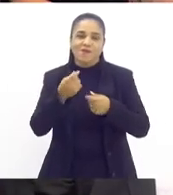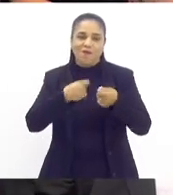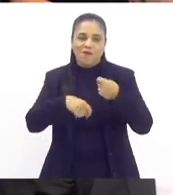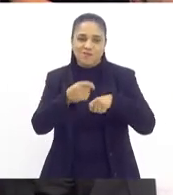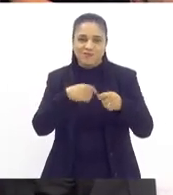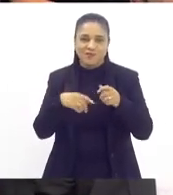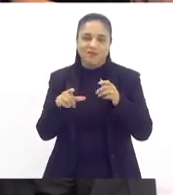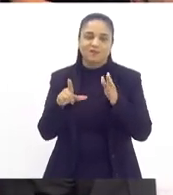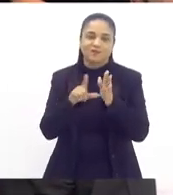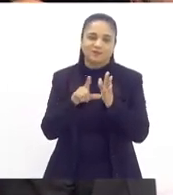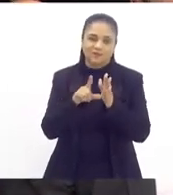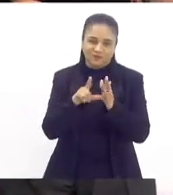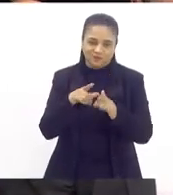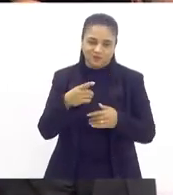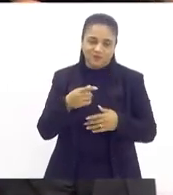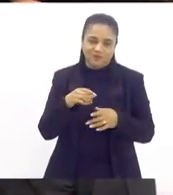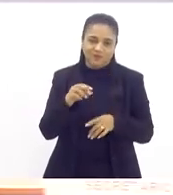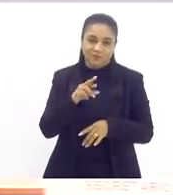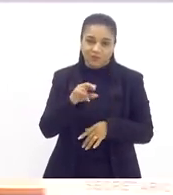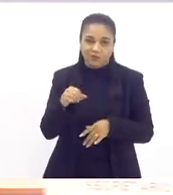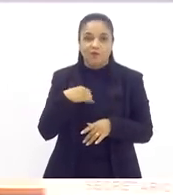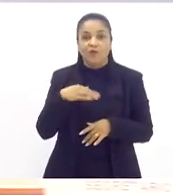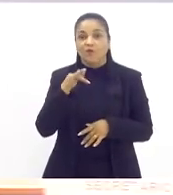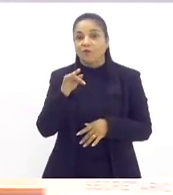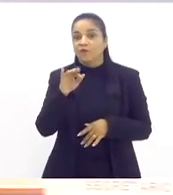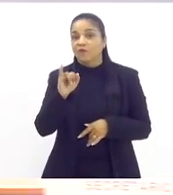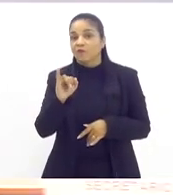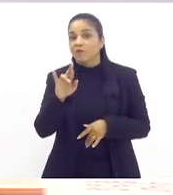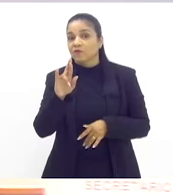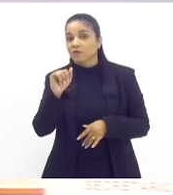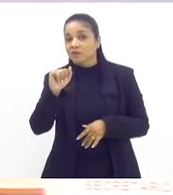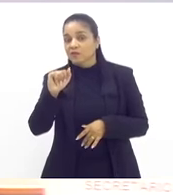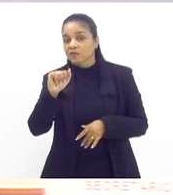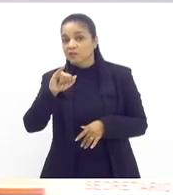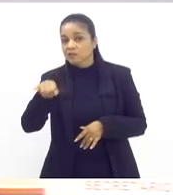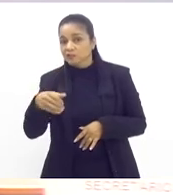já falei, tá mais alguma entidade representada?